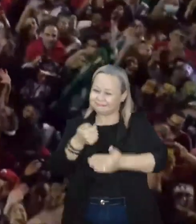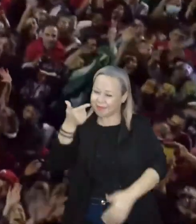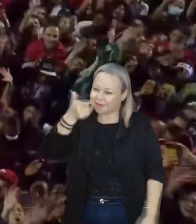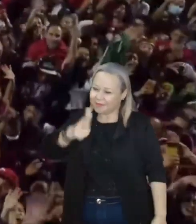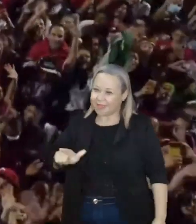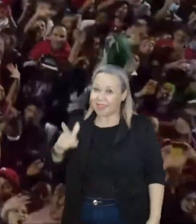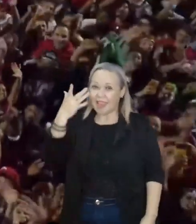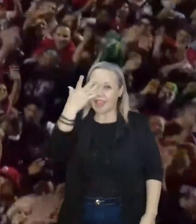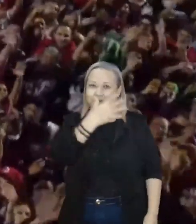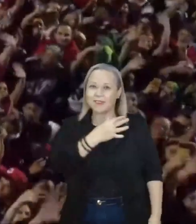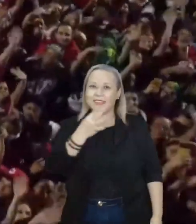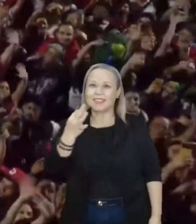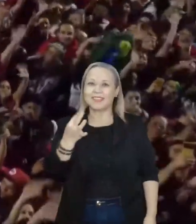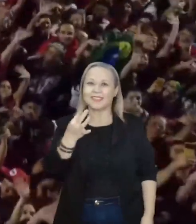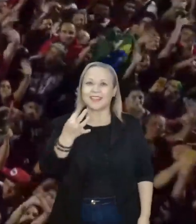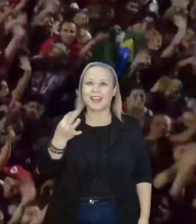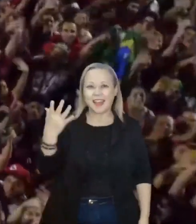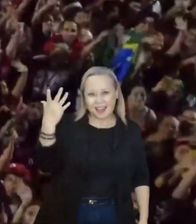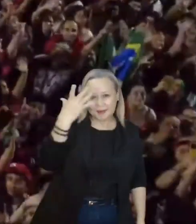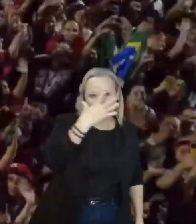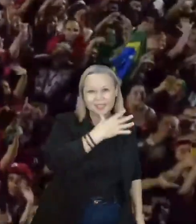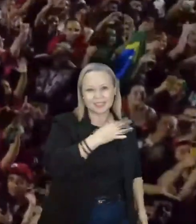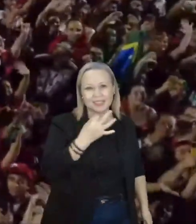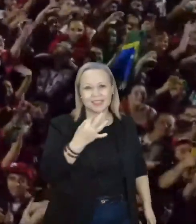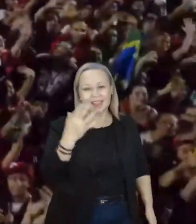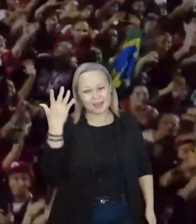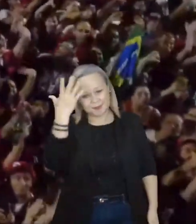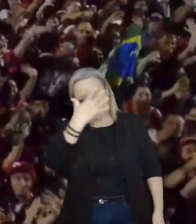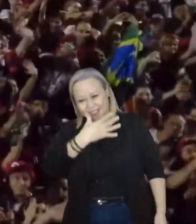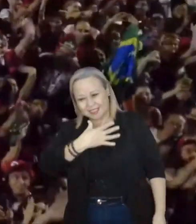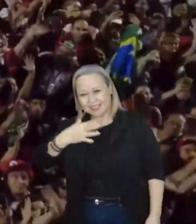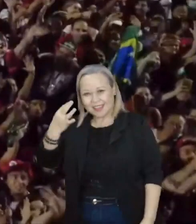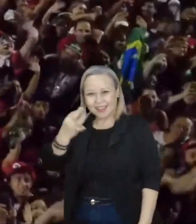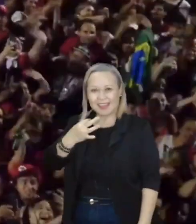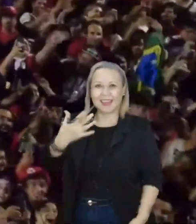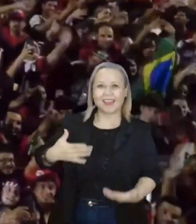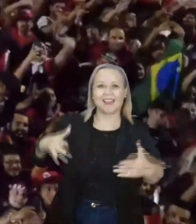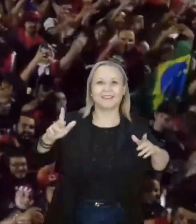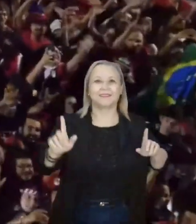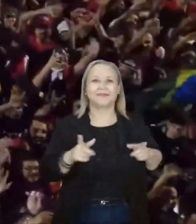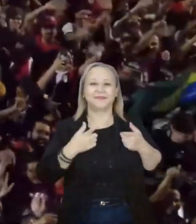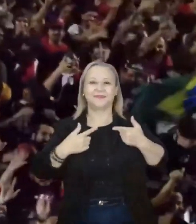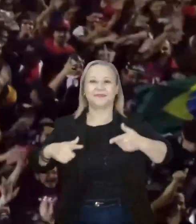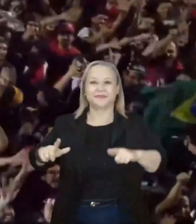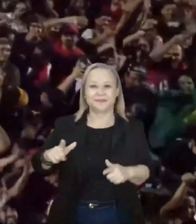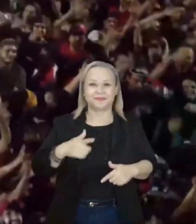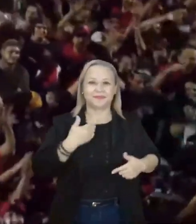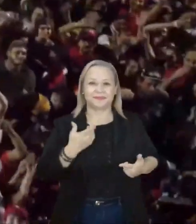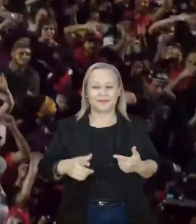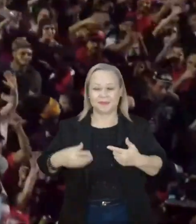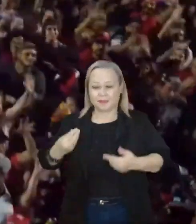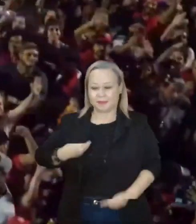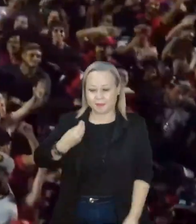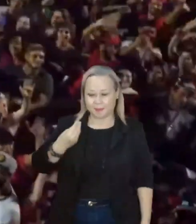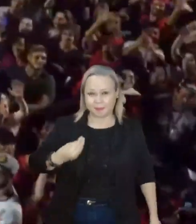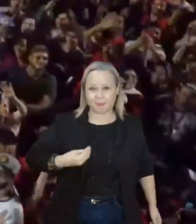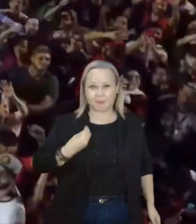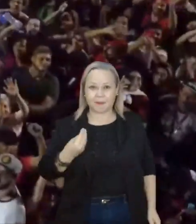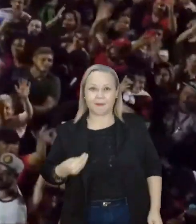repita. É bonita, é bonita e é bonita. E a